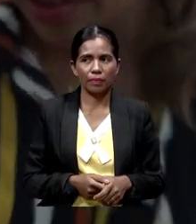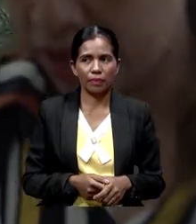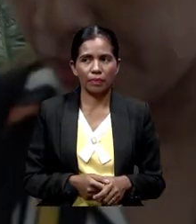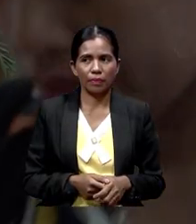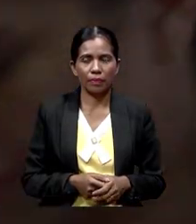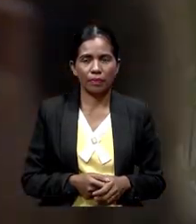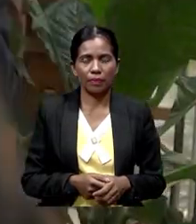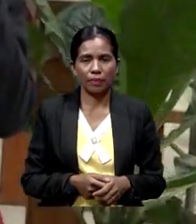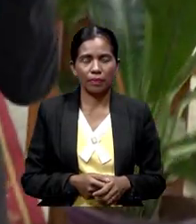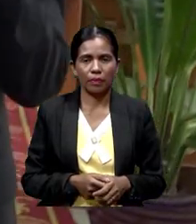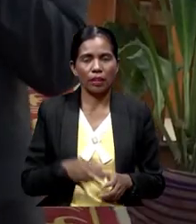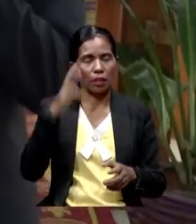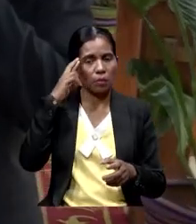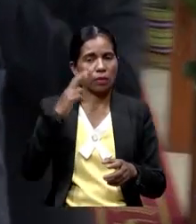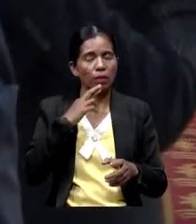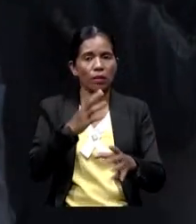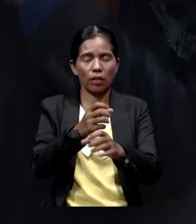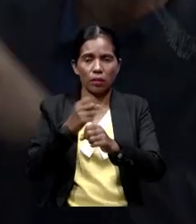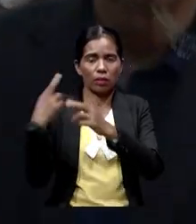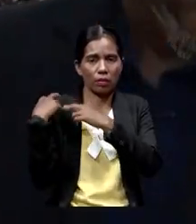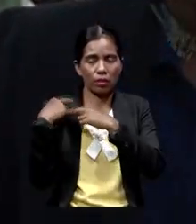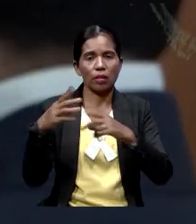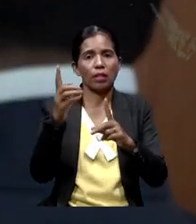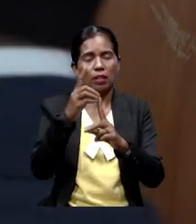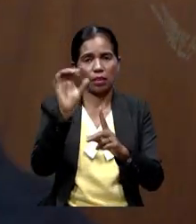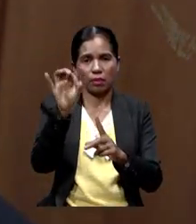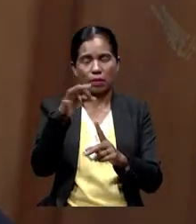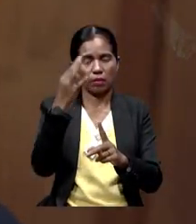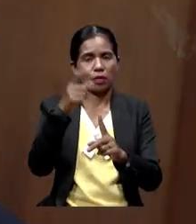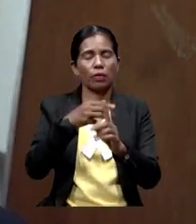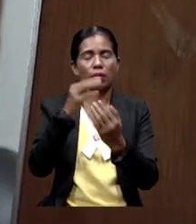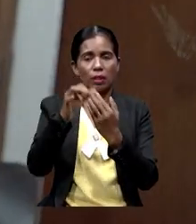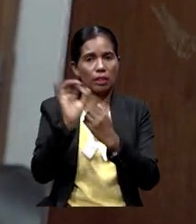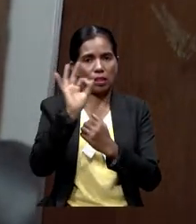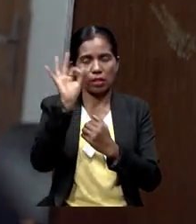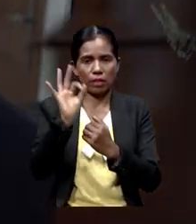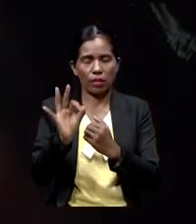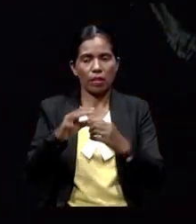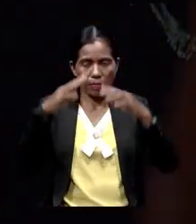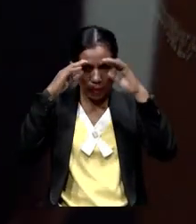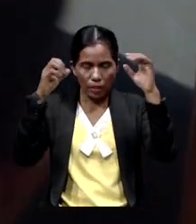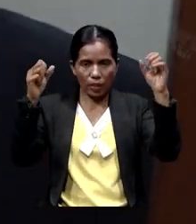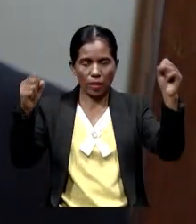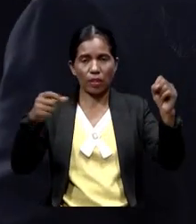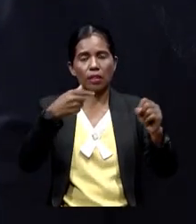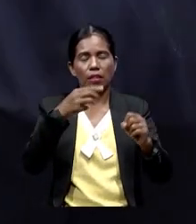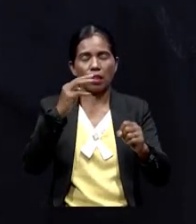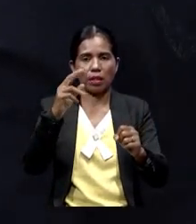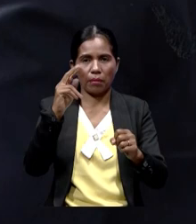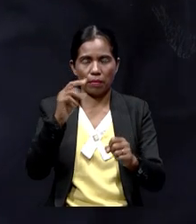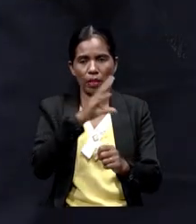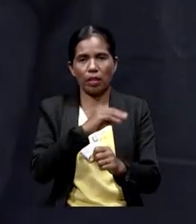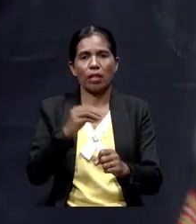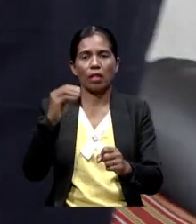Rafael Zeram Zorta simo posse e Lauren Sanalor essencia fulang maio e sexta-feira, né? Presidente Yemen, Jorge Manuel de Araújo